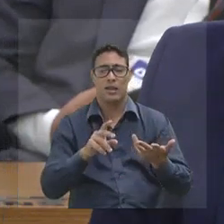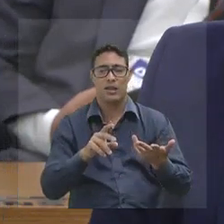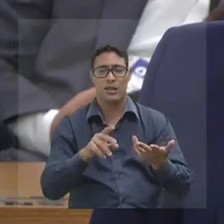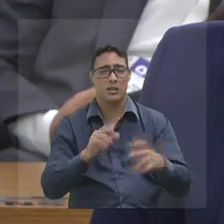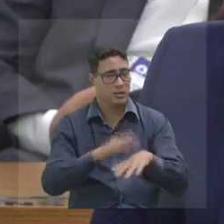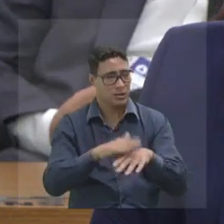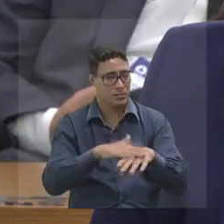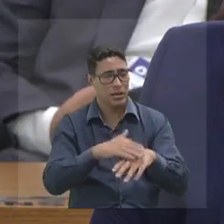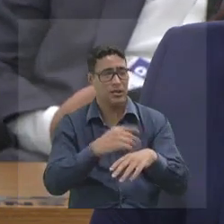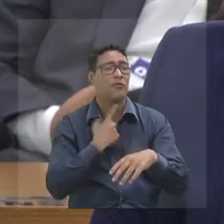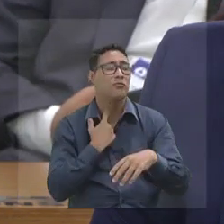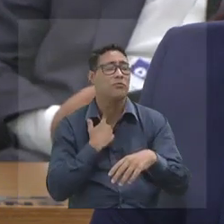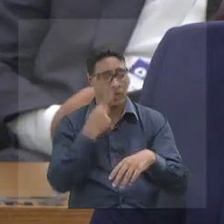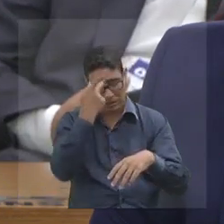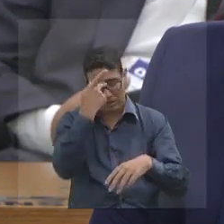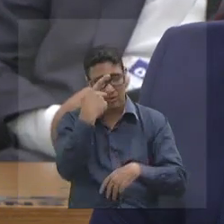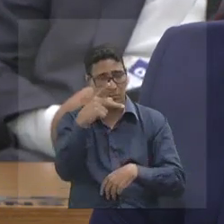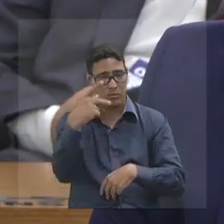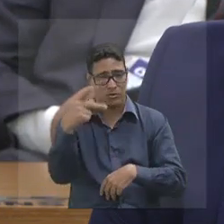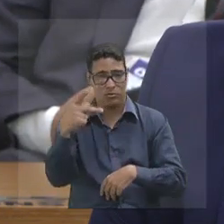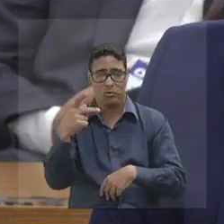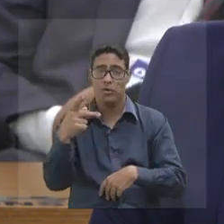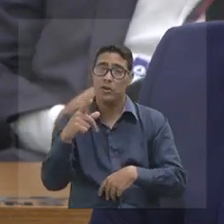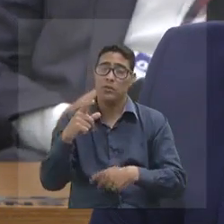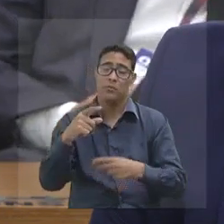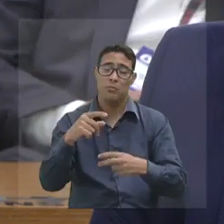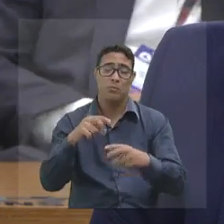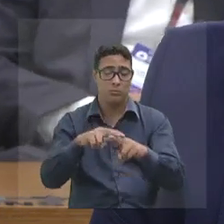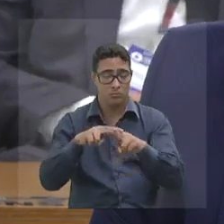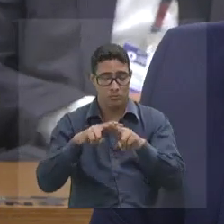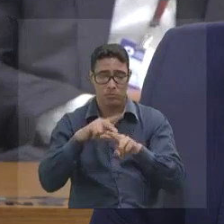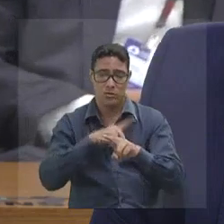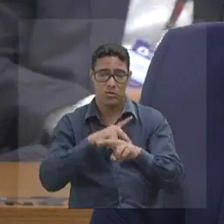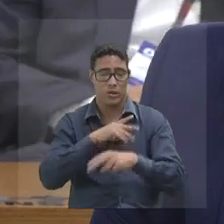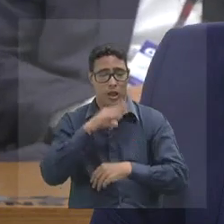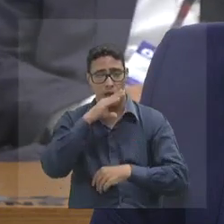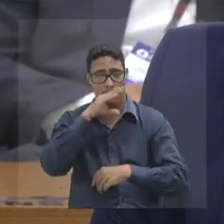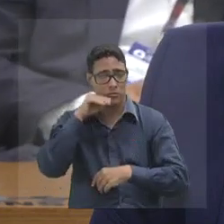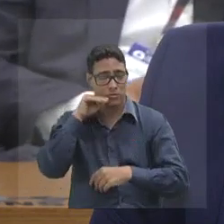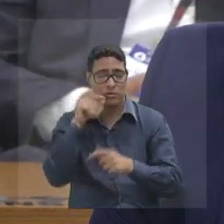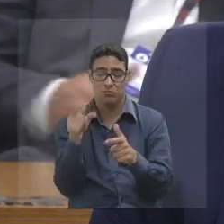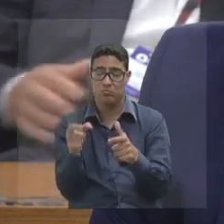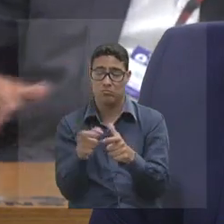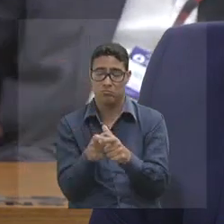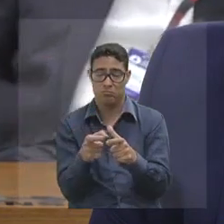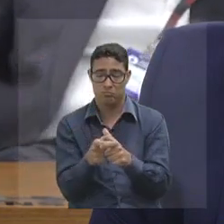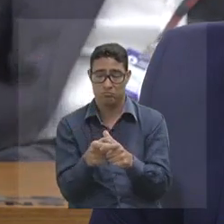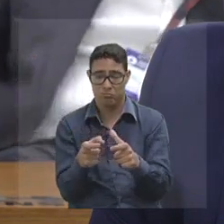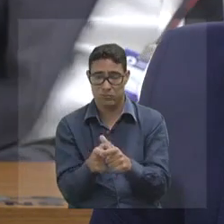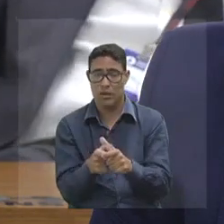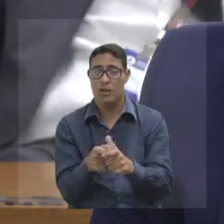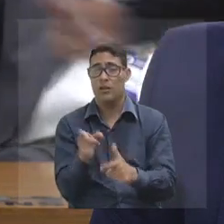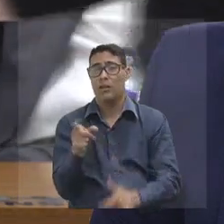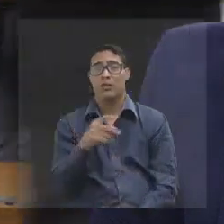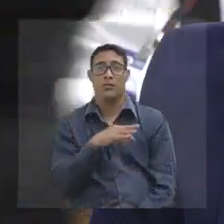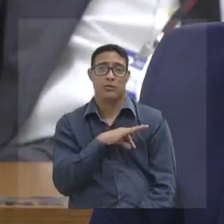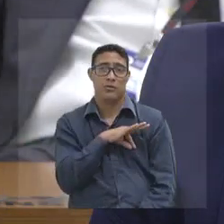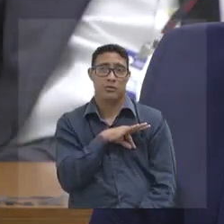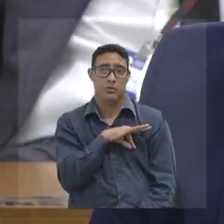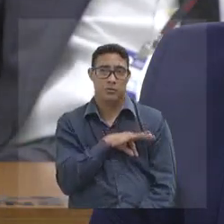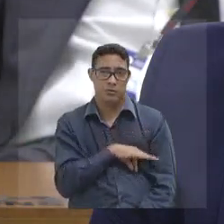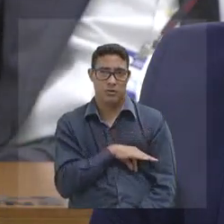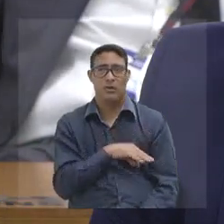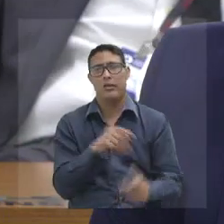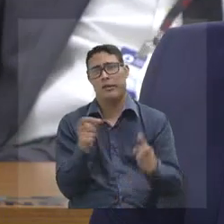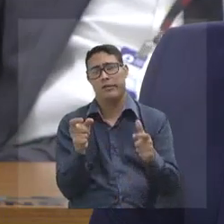né por termos um número reduzido de servidores por termos é um salário que não é o